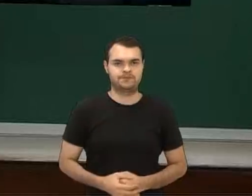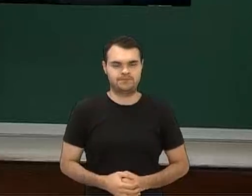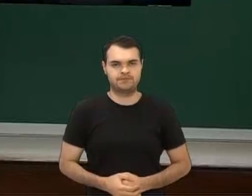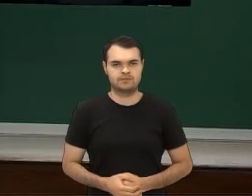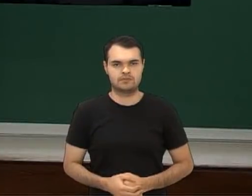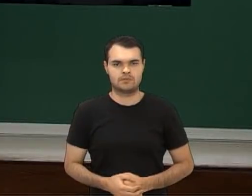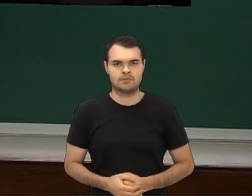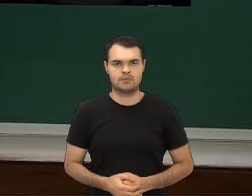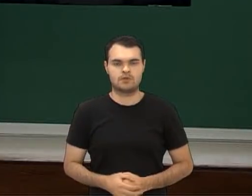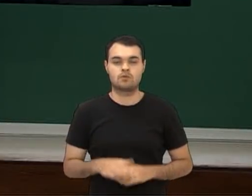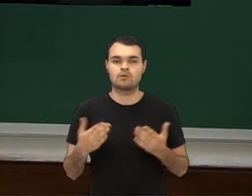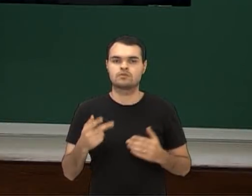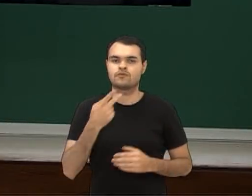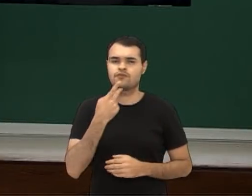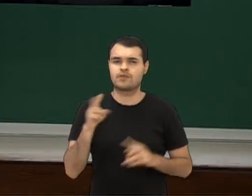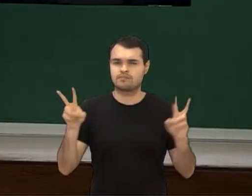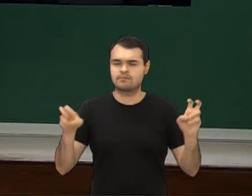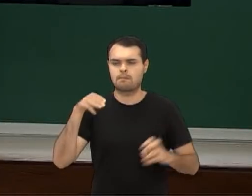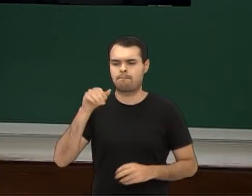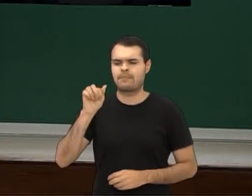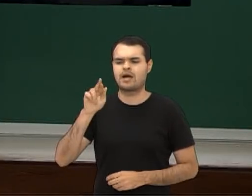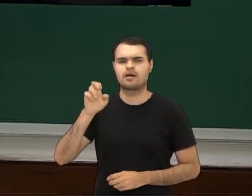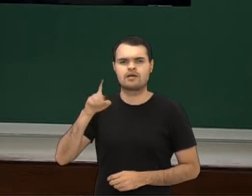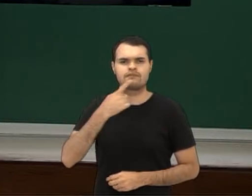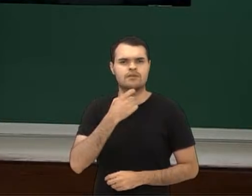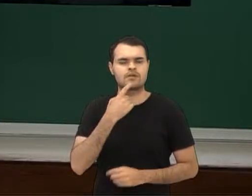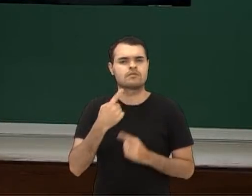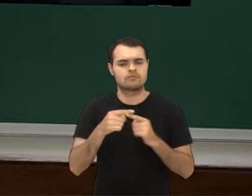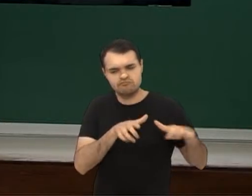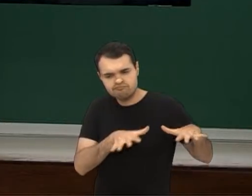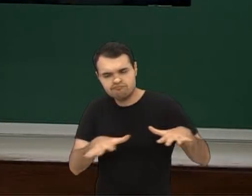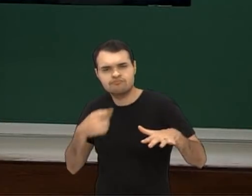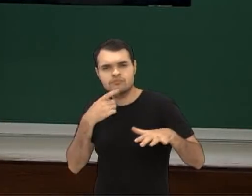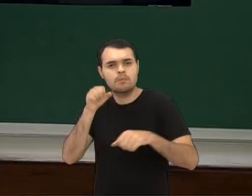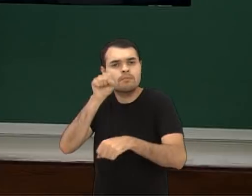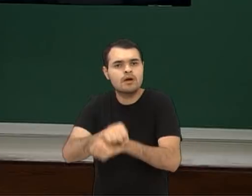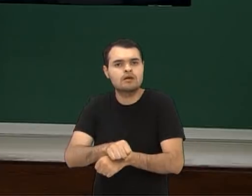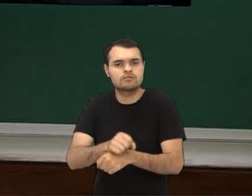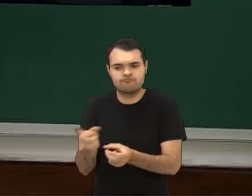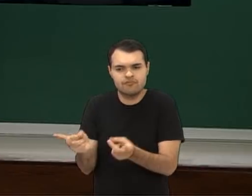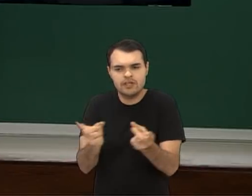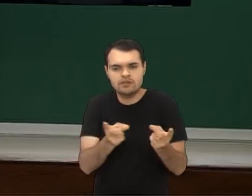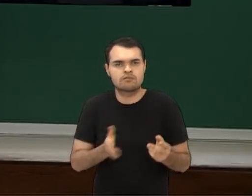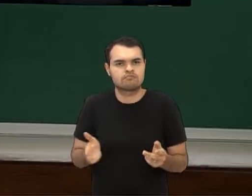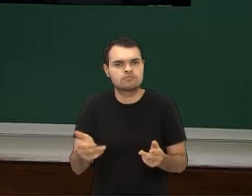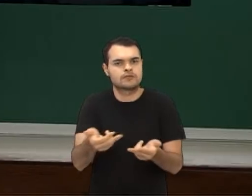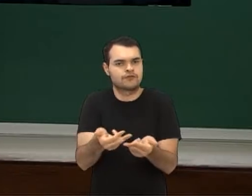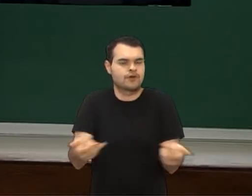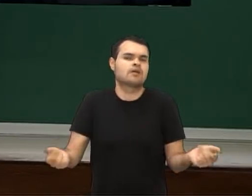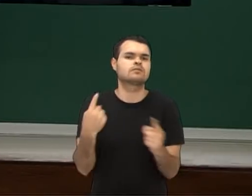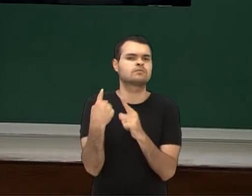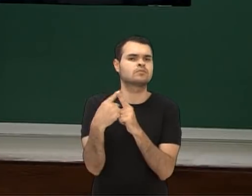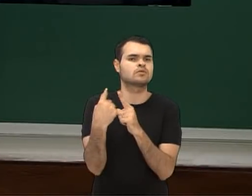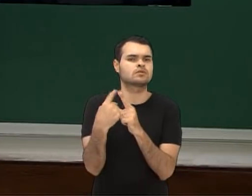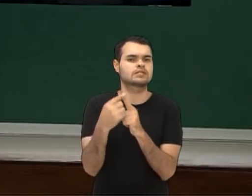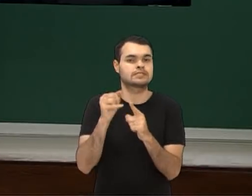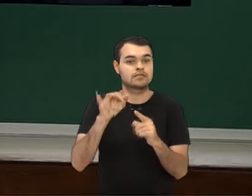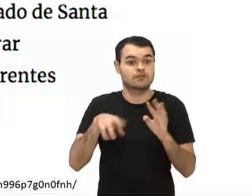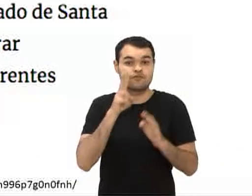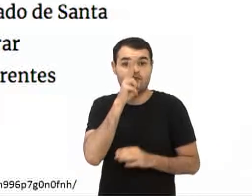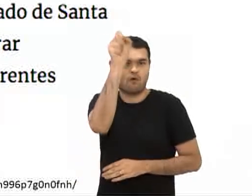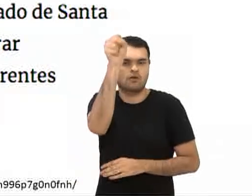Então é um fenômeno que ocorre sim no litoral do Paraná, Santa Catarina, no litoral de São Paulo e no restante do nosso